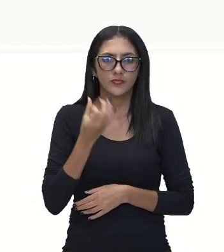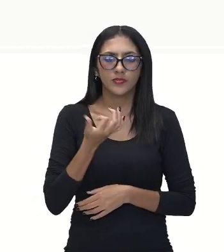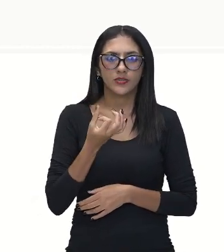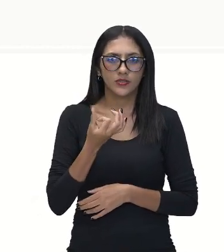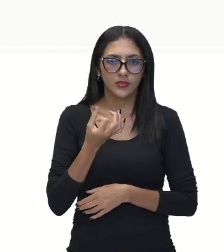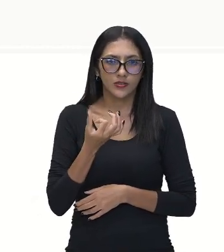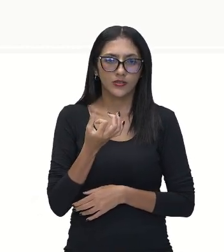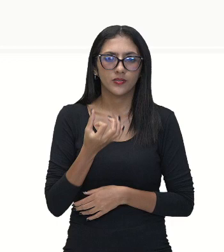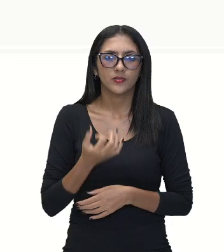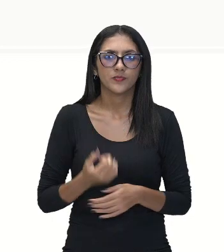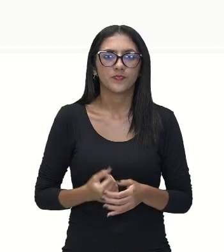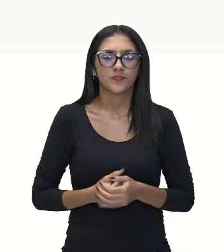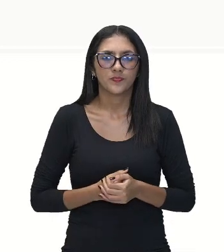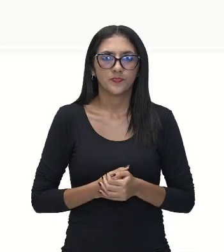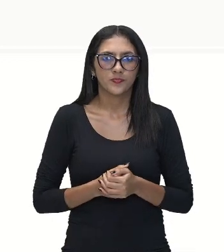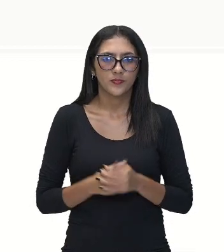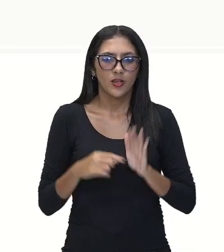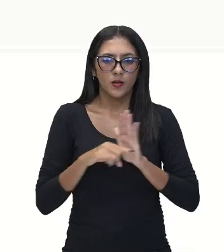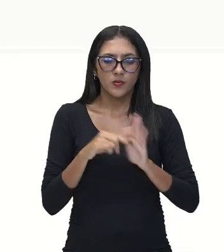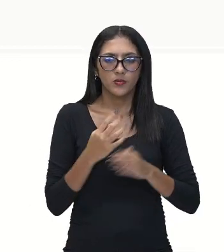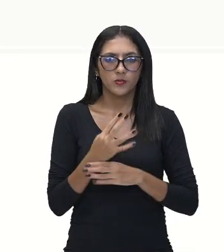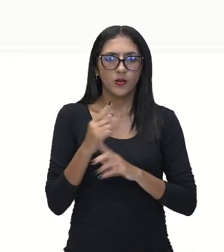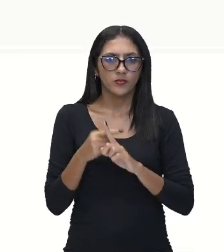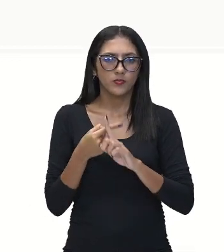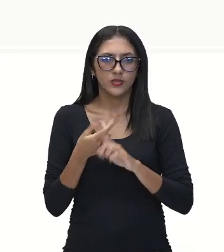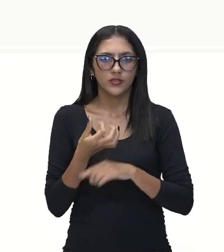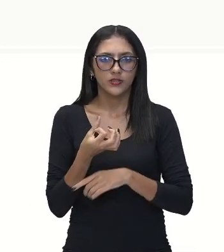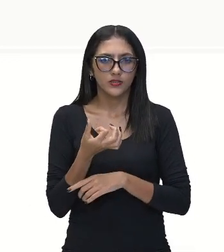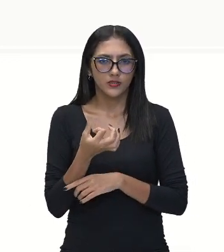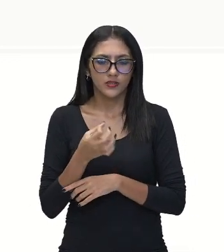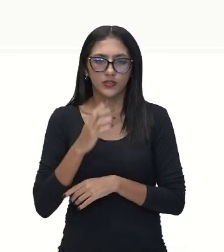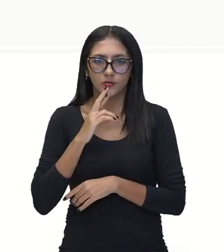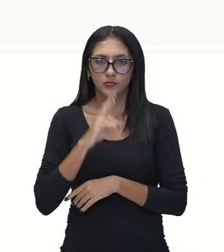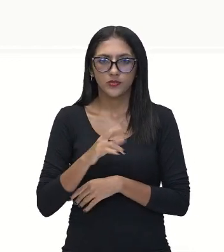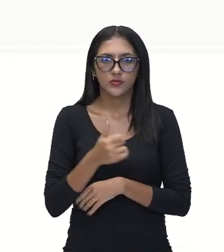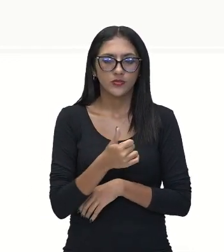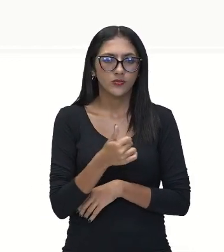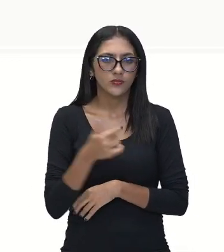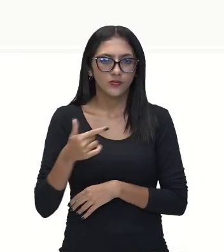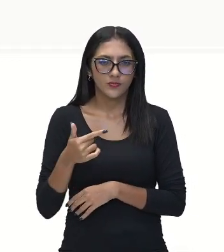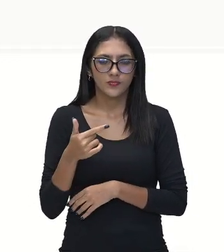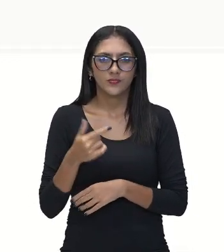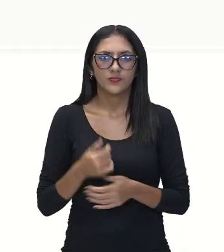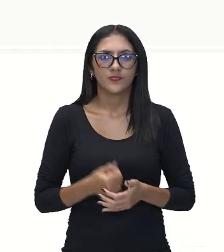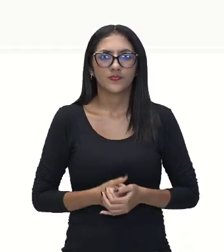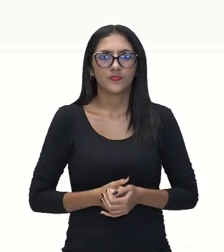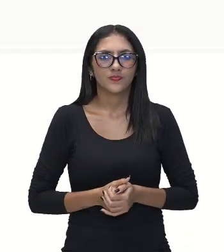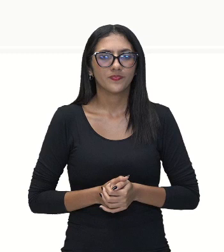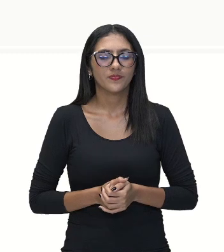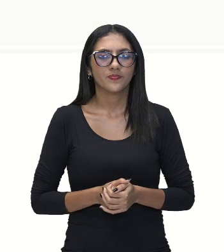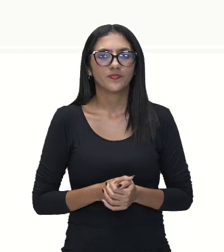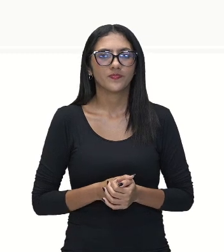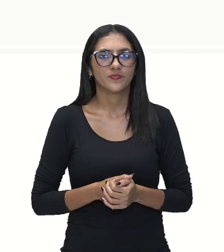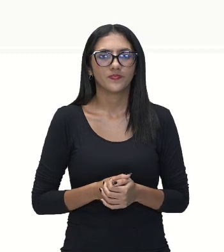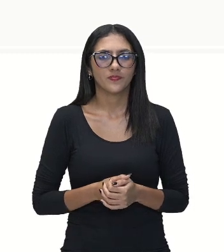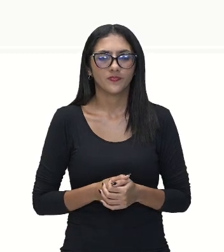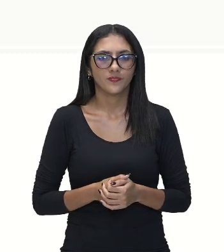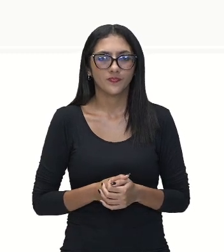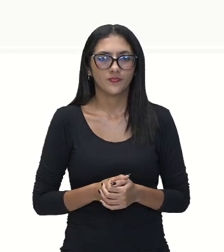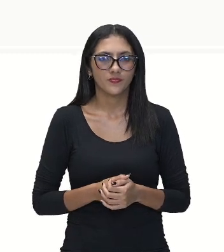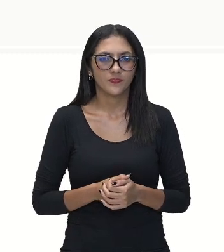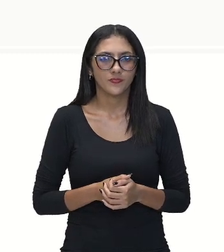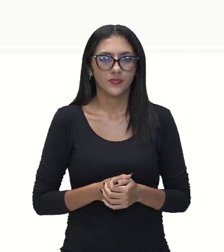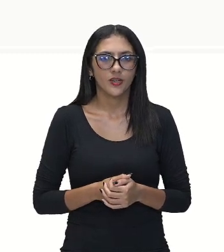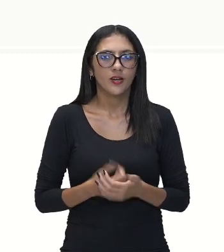16 -4 + 16 a resposta aqui nós vamos ter 12 beleza e aí ó agora olha para cá